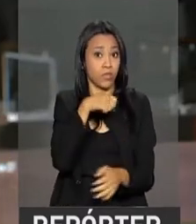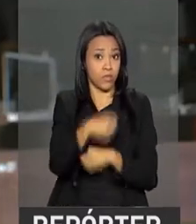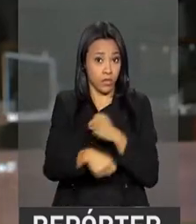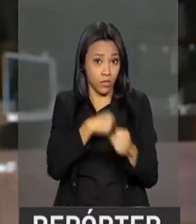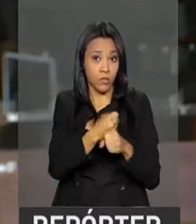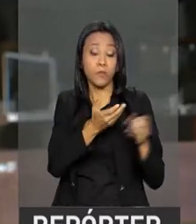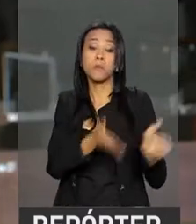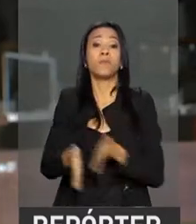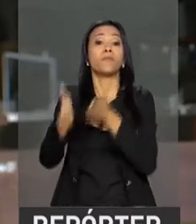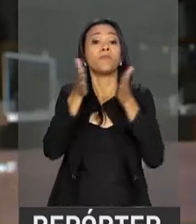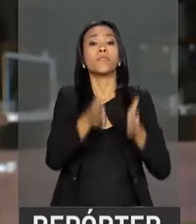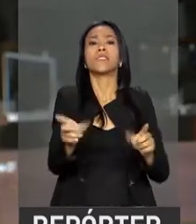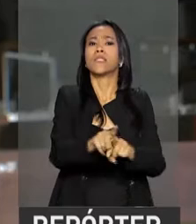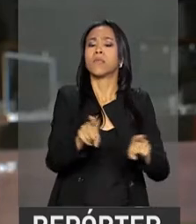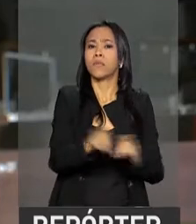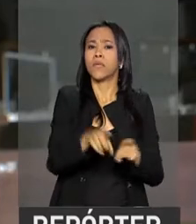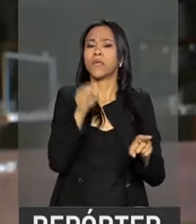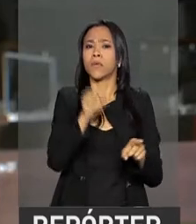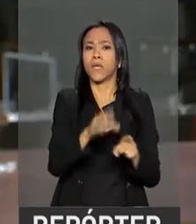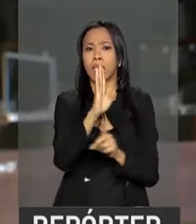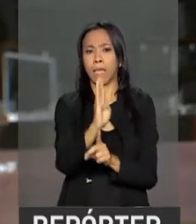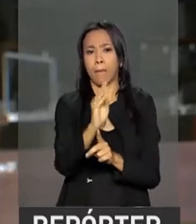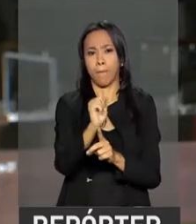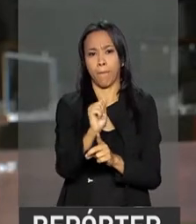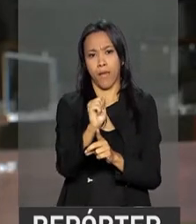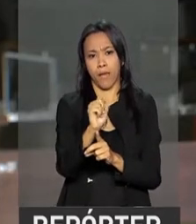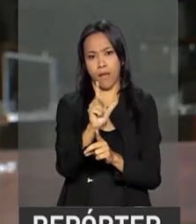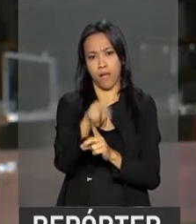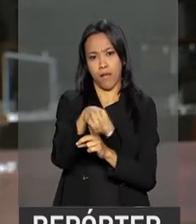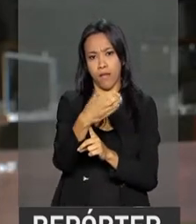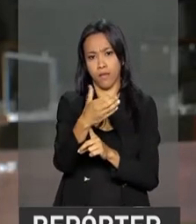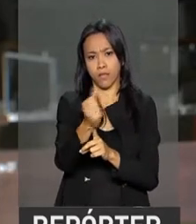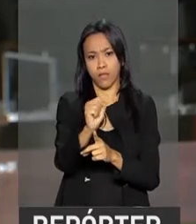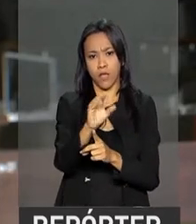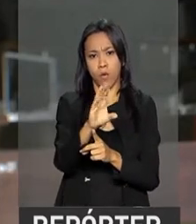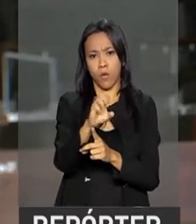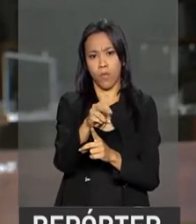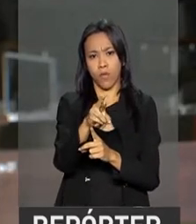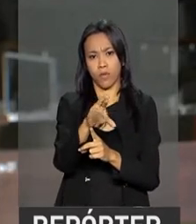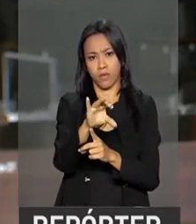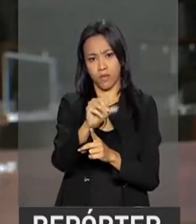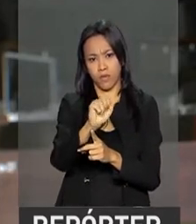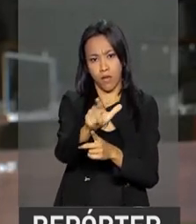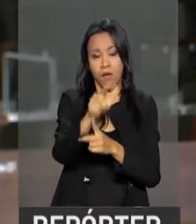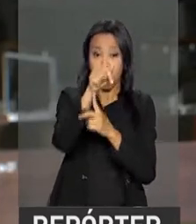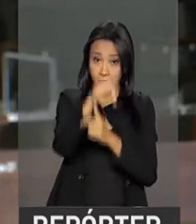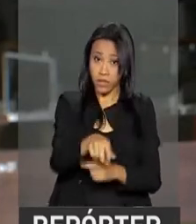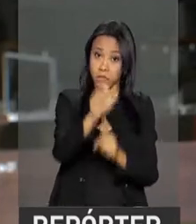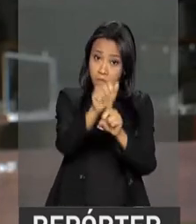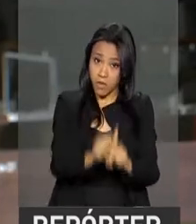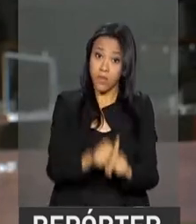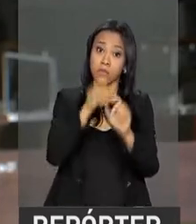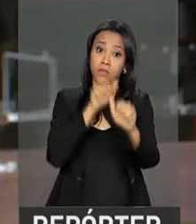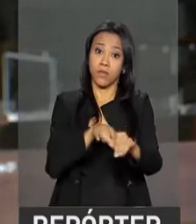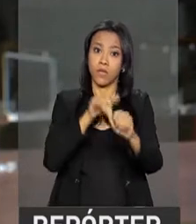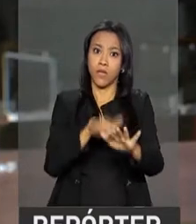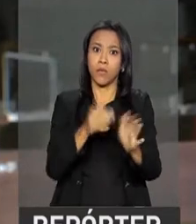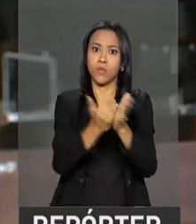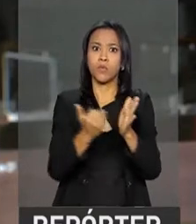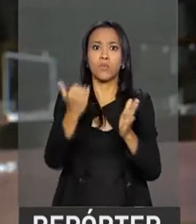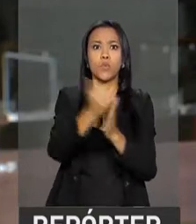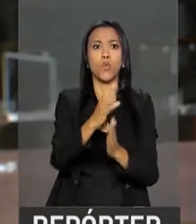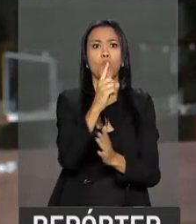ano. Também saíram os números da balança comercial e só nas primeiras semanas desse mês de setembro, o superávit brasileiro é de mais de